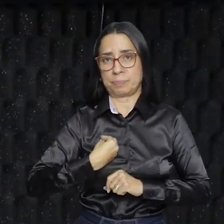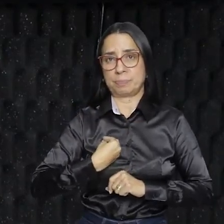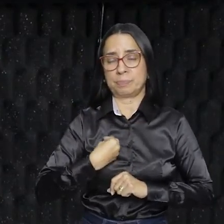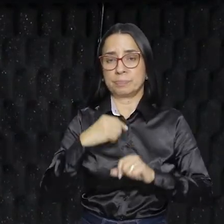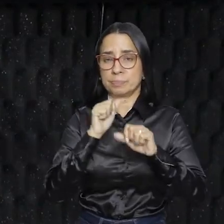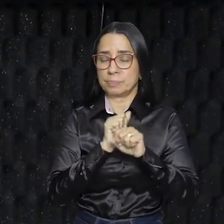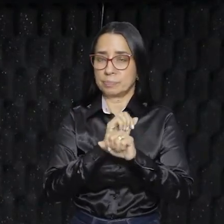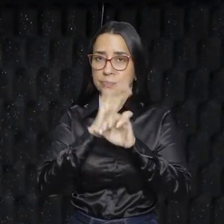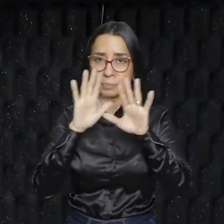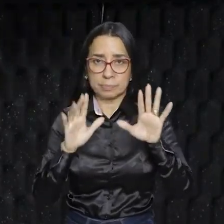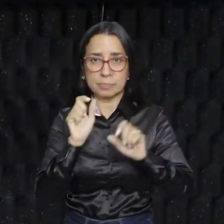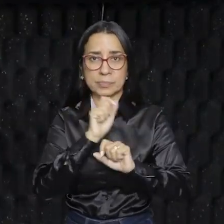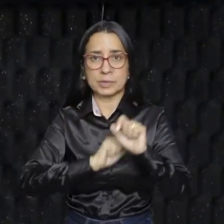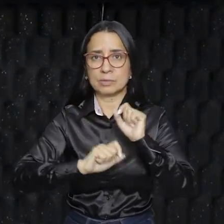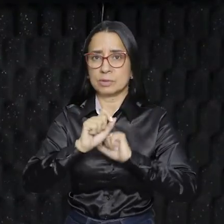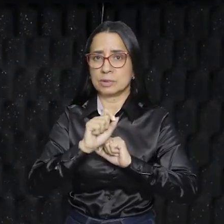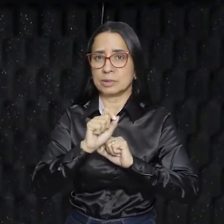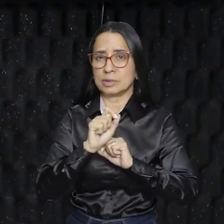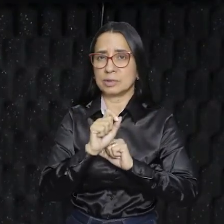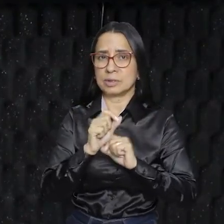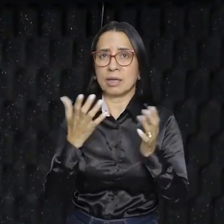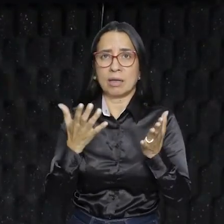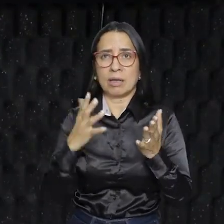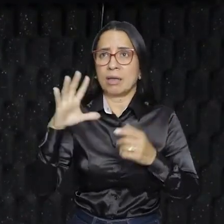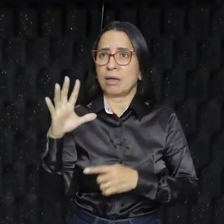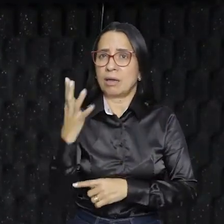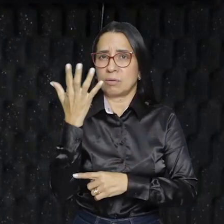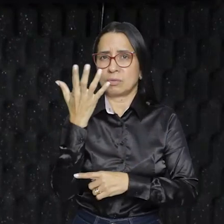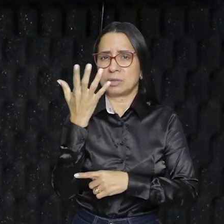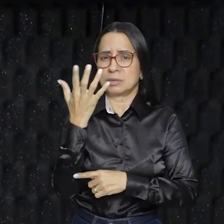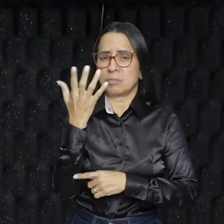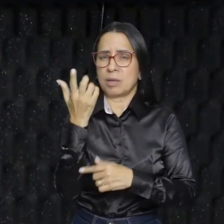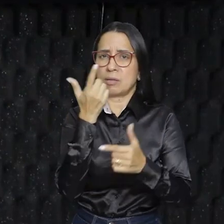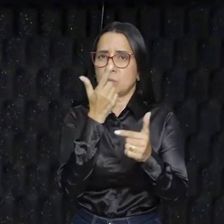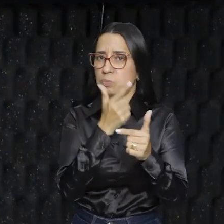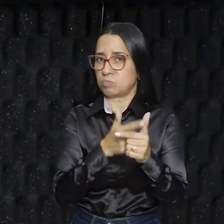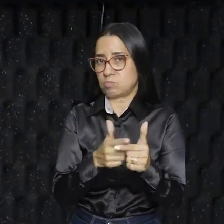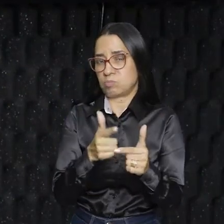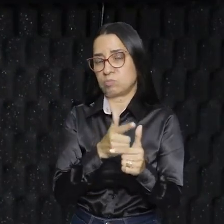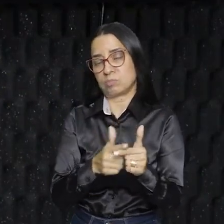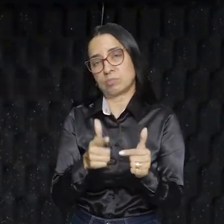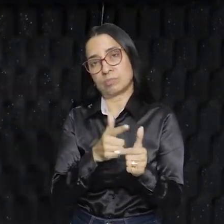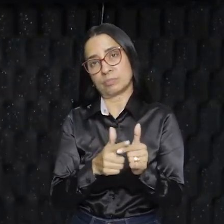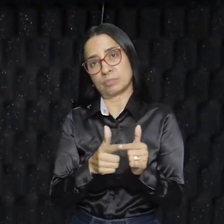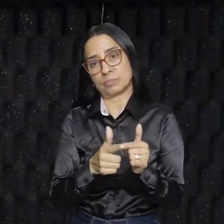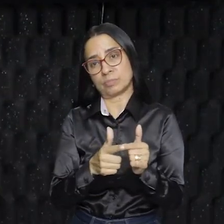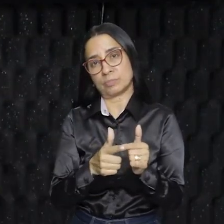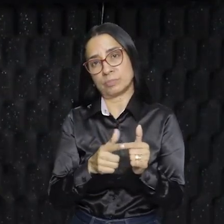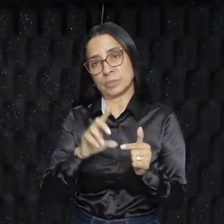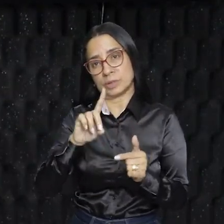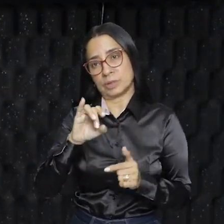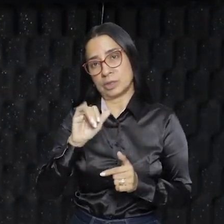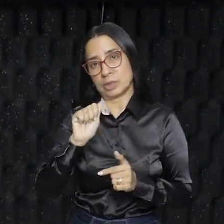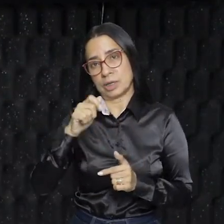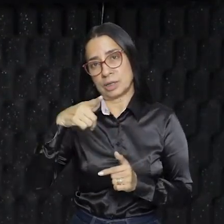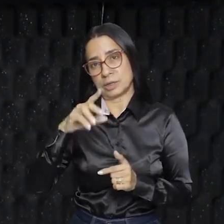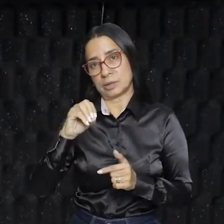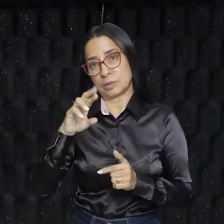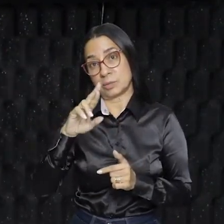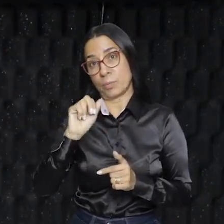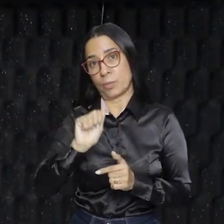evidentemente, dessas condições precárias, né, dessa diáspora africana,